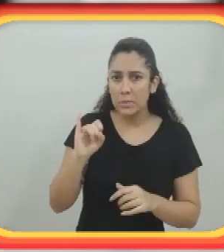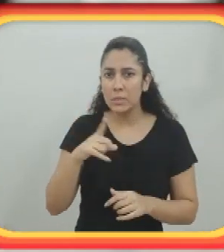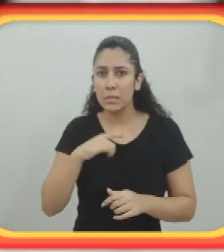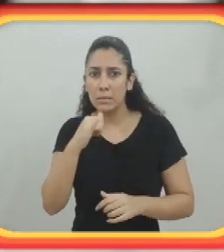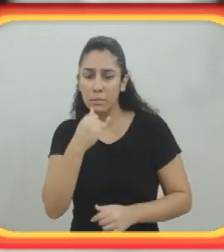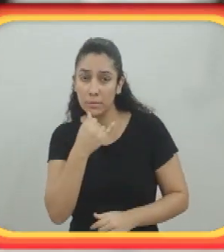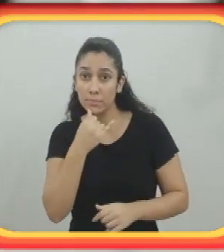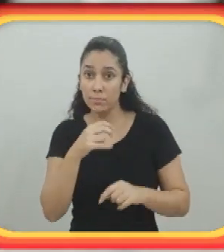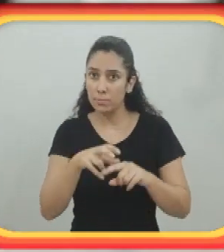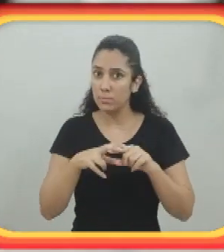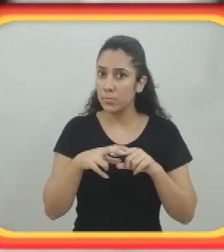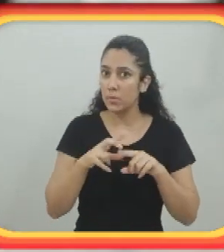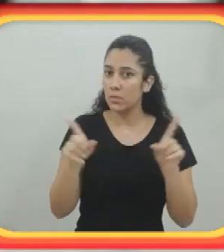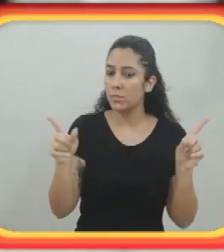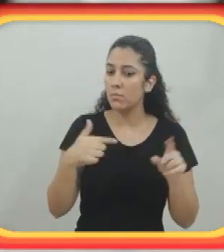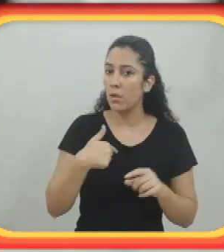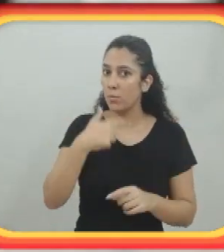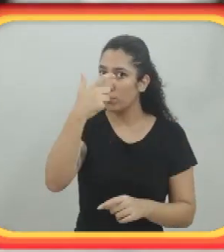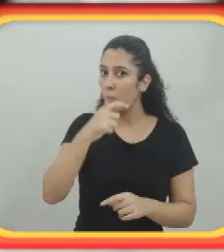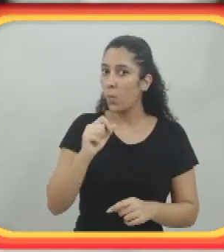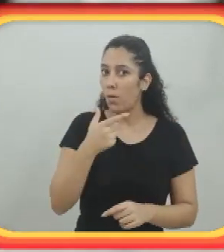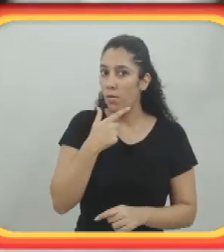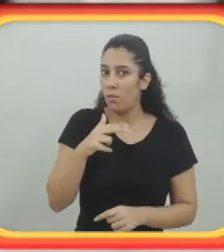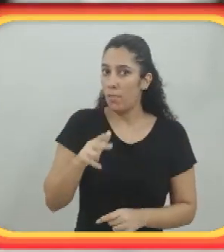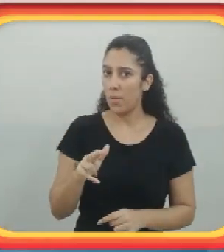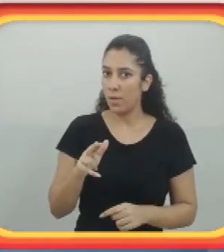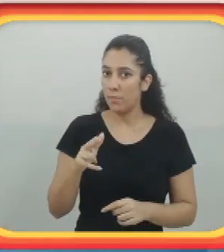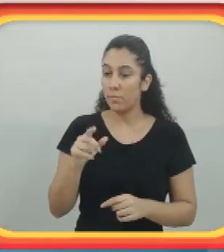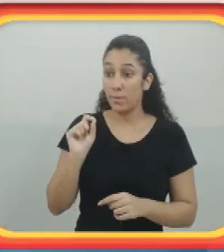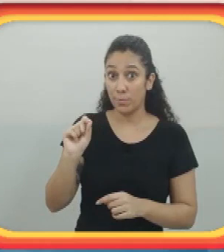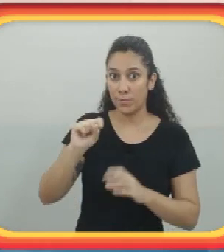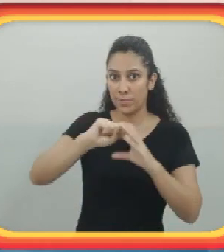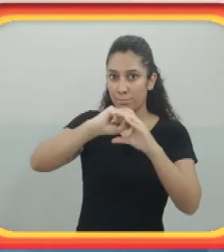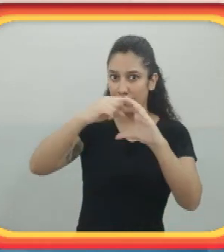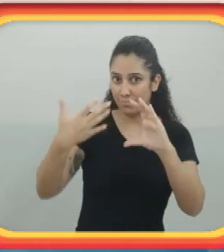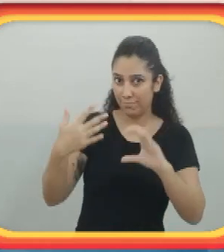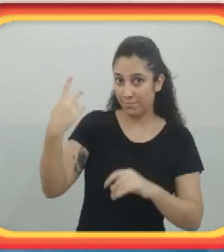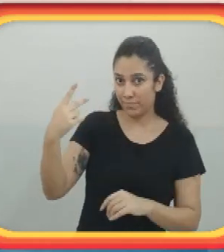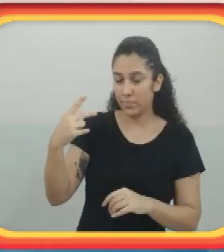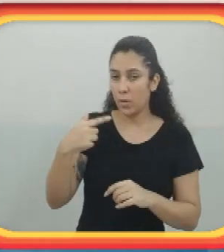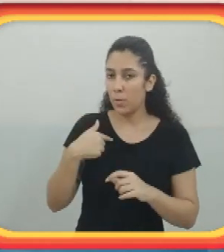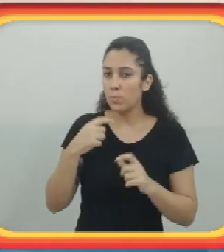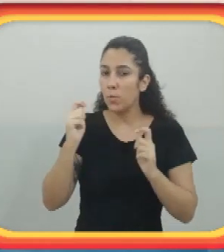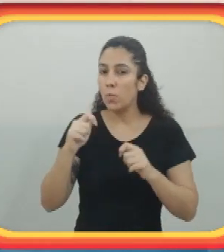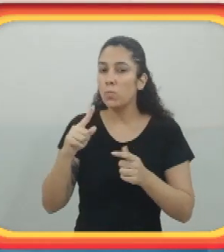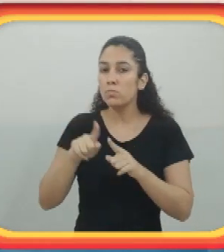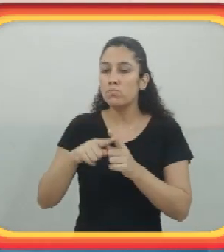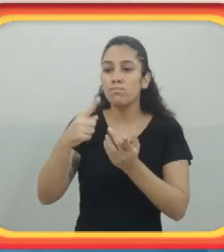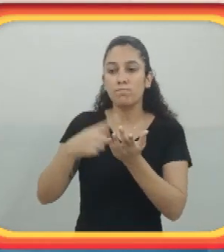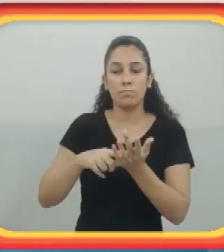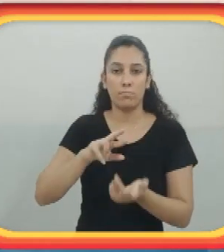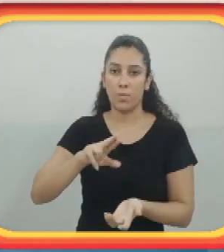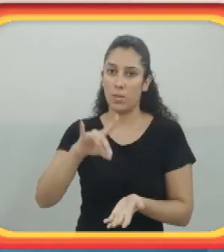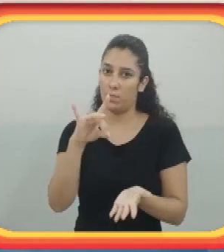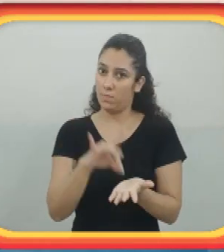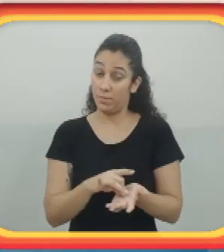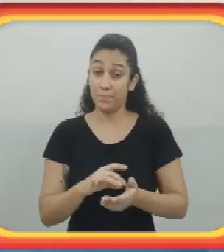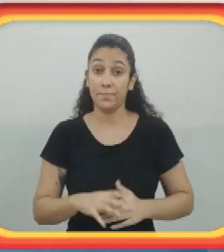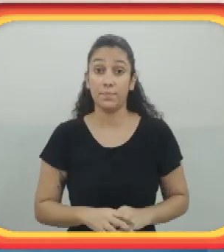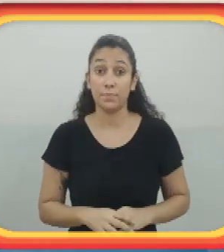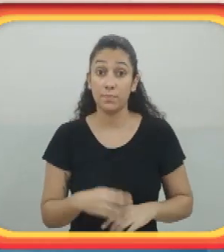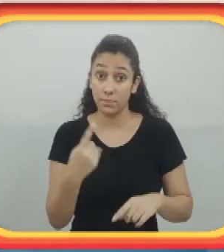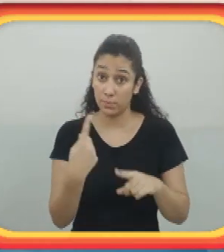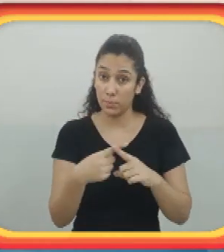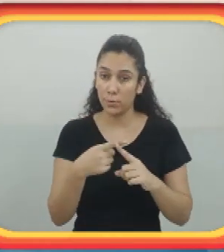conseguem ver se a pessoa está bem, está feliz, está triste. Mas eu, por ser irmão de uma pessoa com